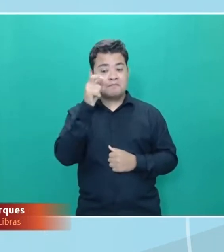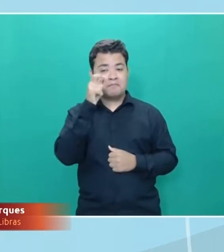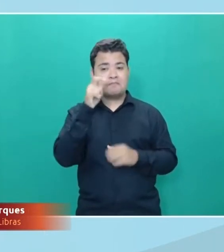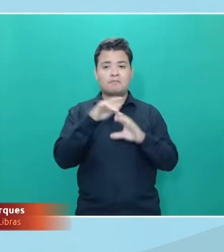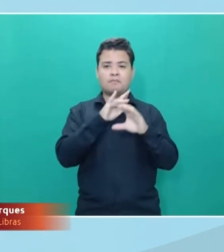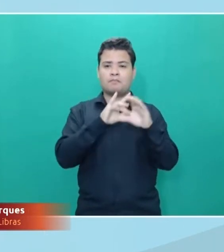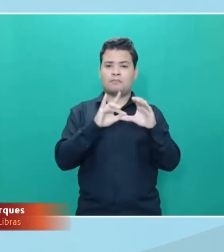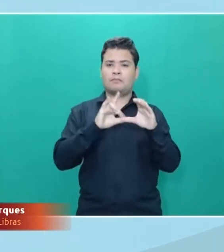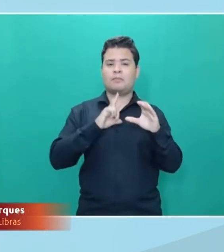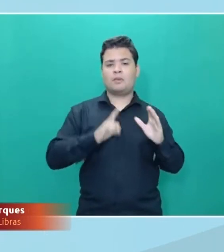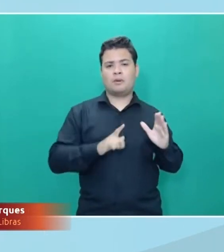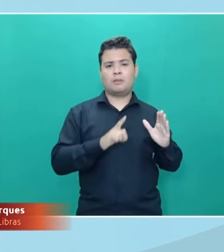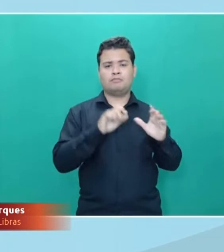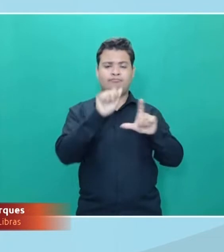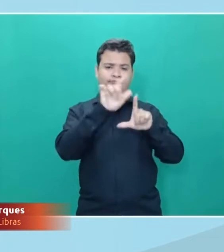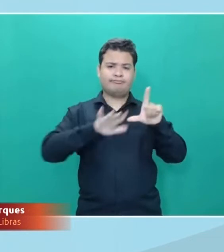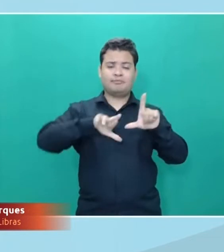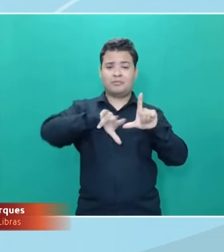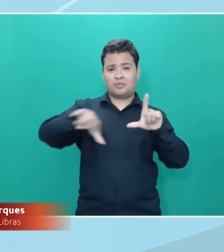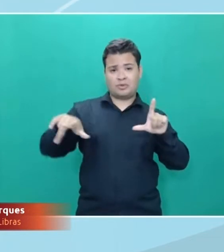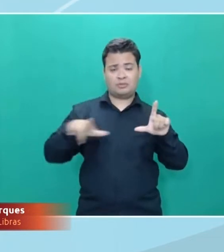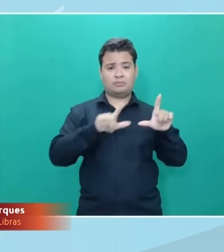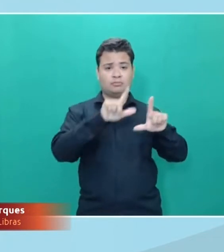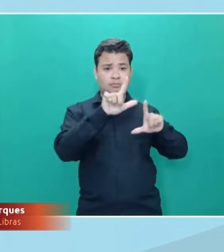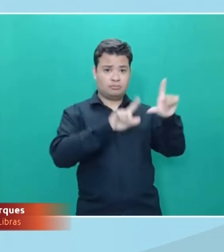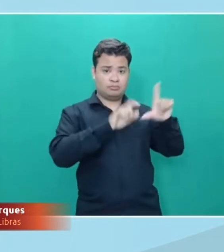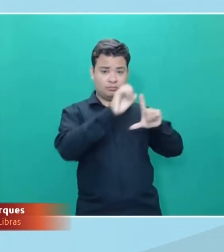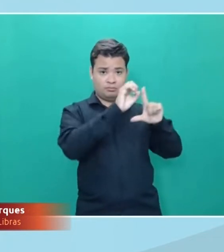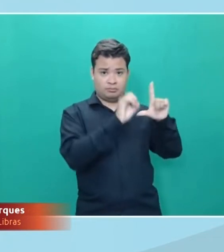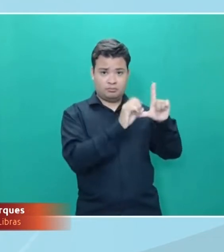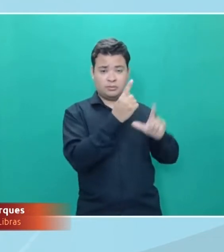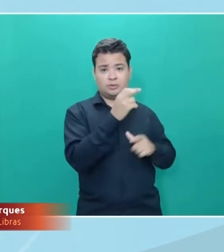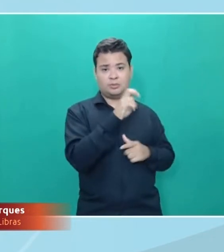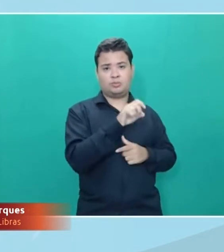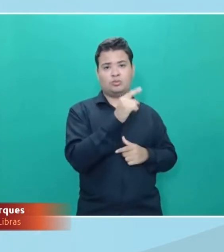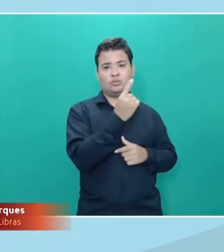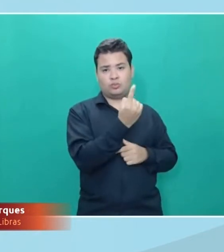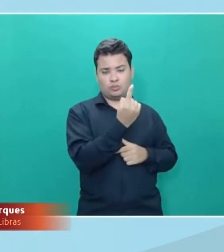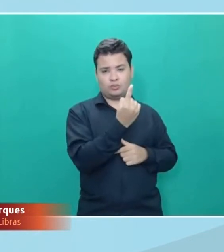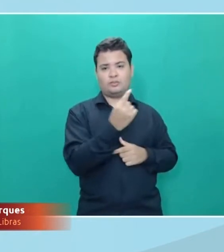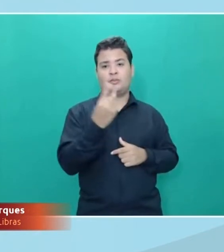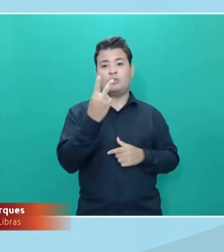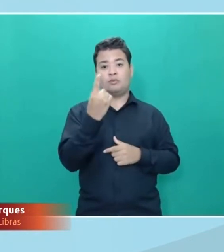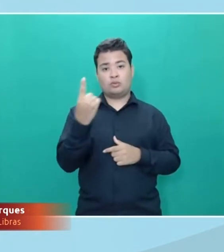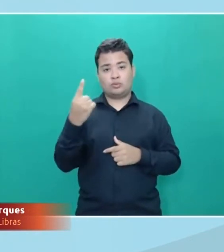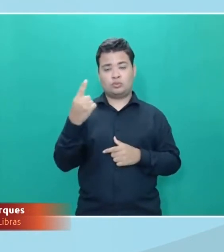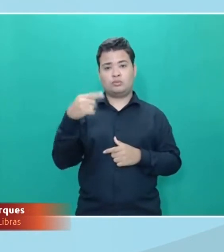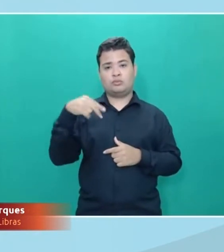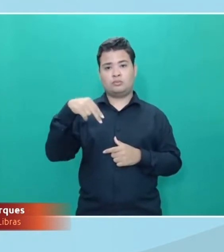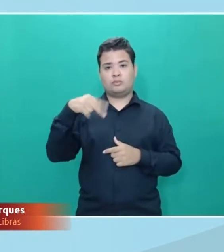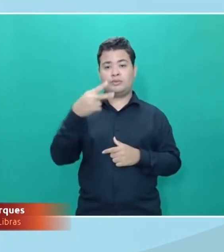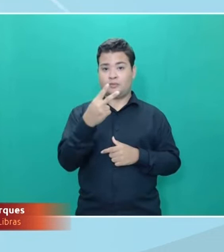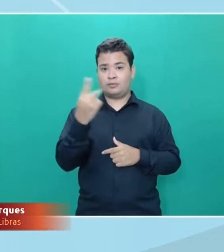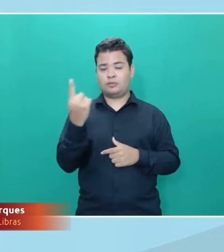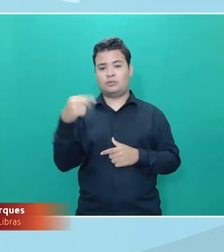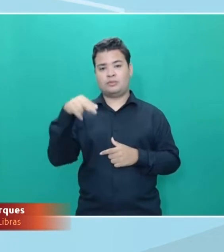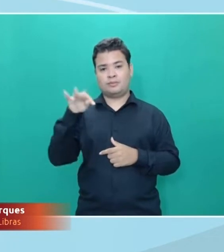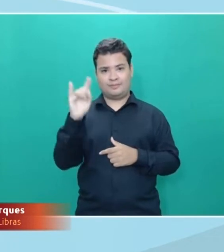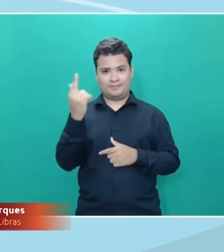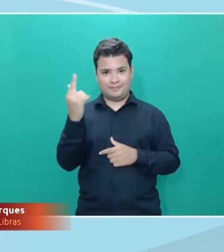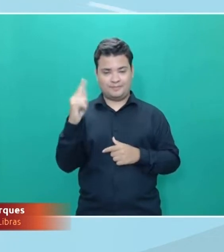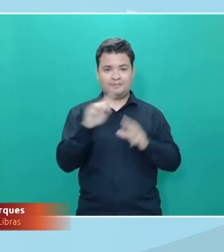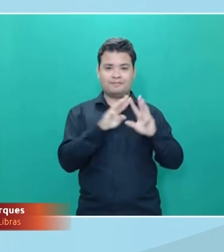plataformas. Na TV UFG, canal 15.1 do Sinal Aberto, 21 da NET Goiânia, no site, no aplicativo e nas